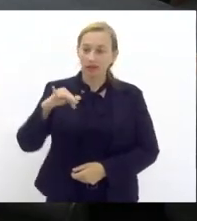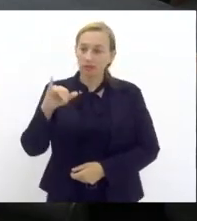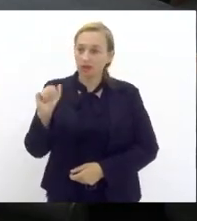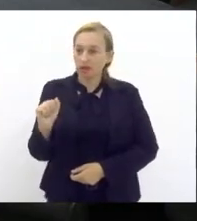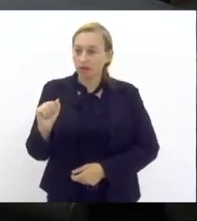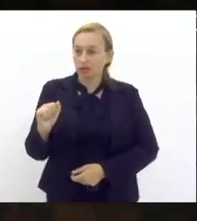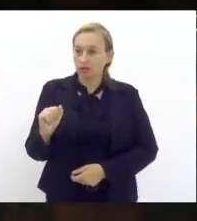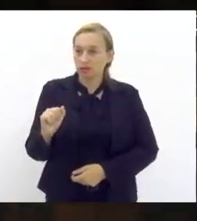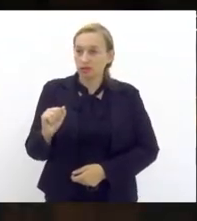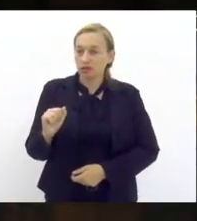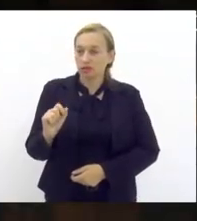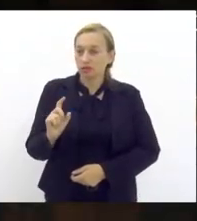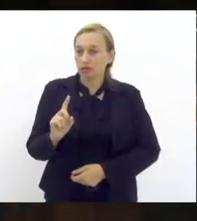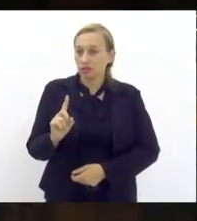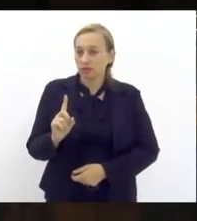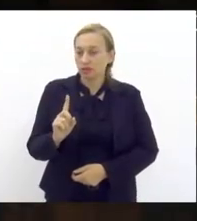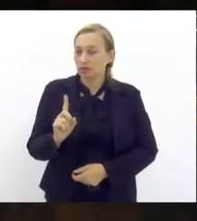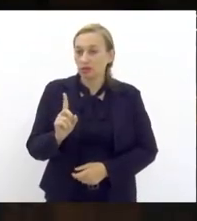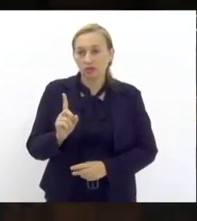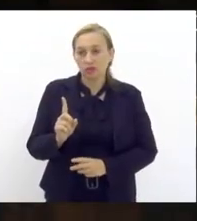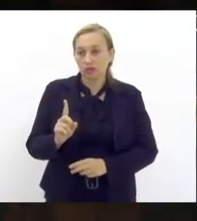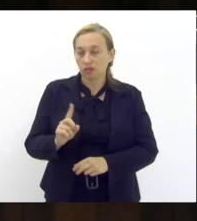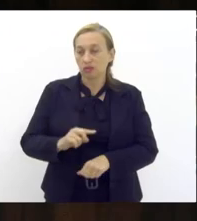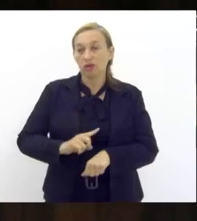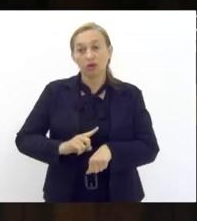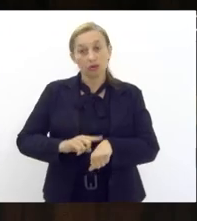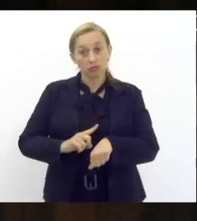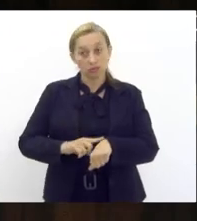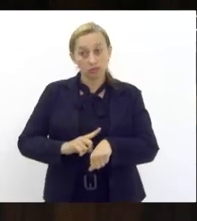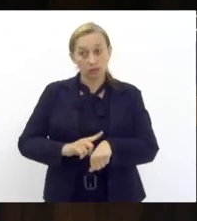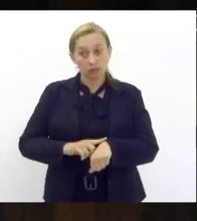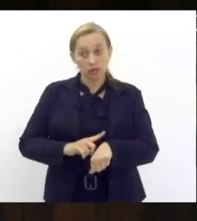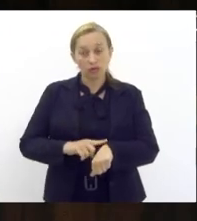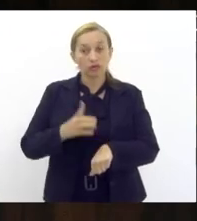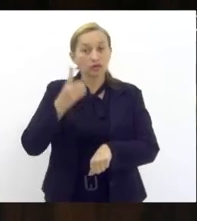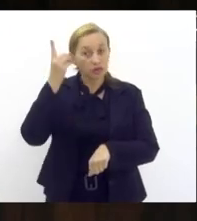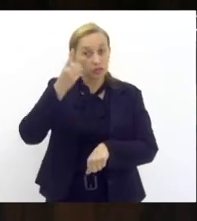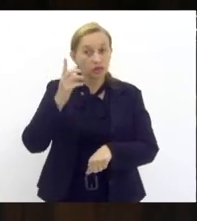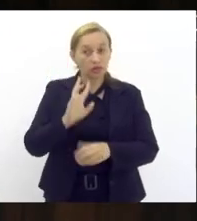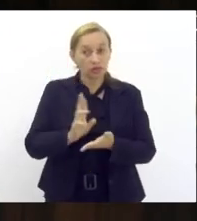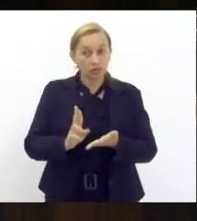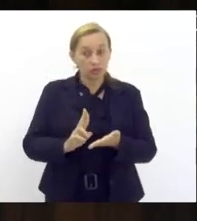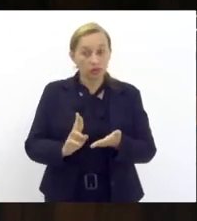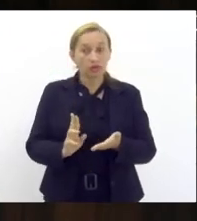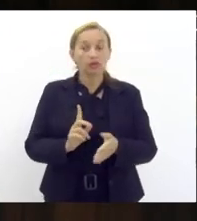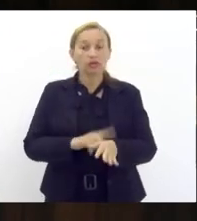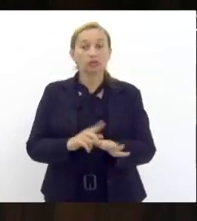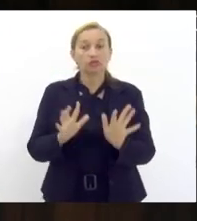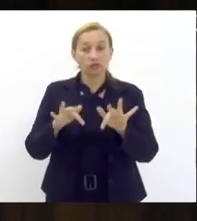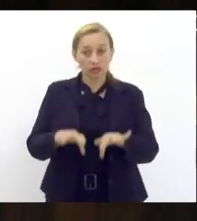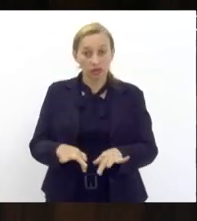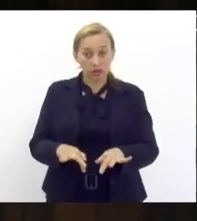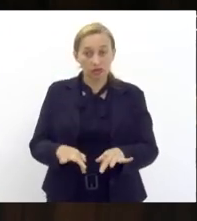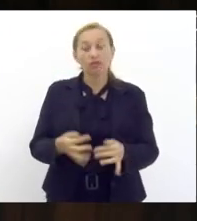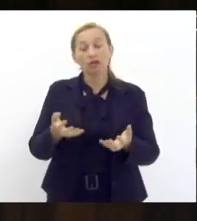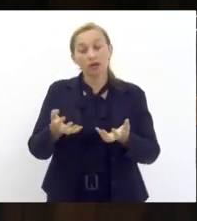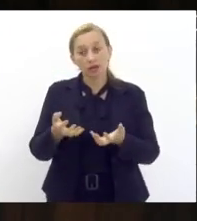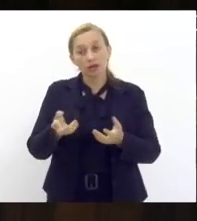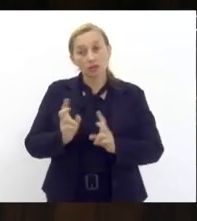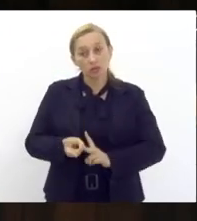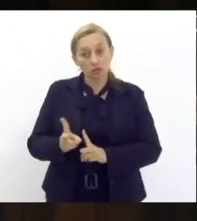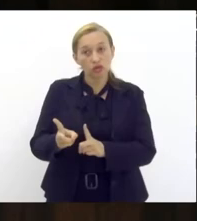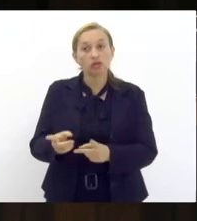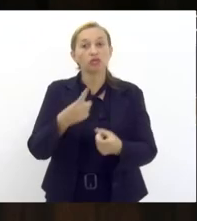Érica, eu não vou prorrogar a sessão. Então, os deputados que estiverem inscritos aqui no expediente final, que quiserem